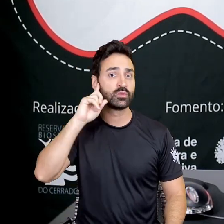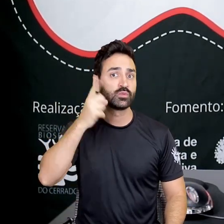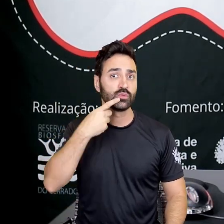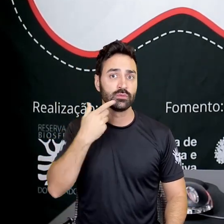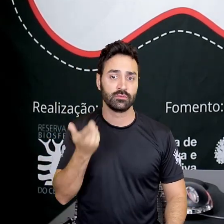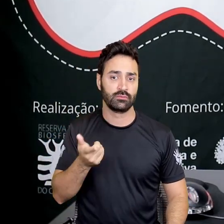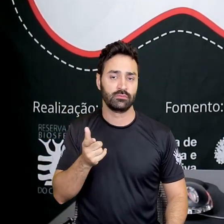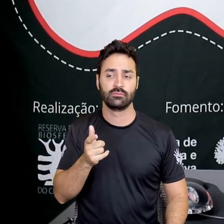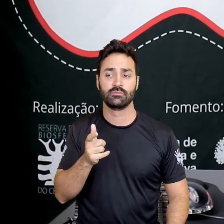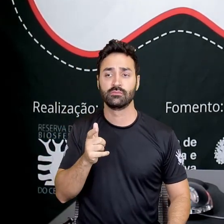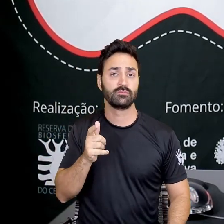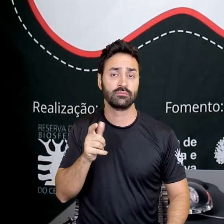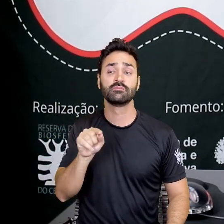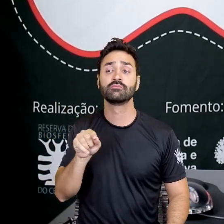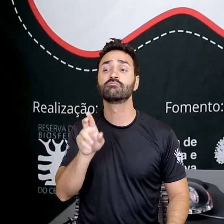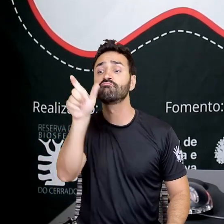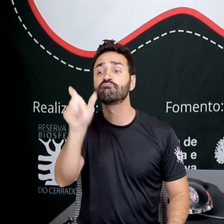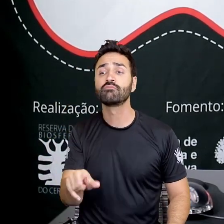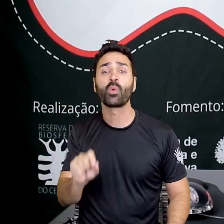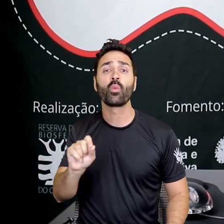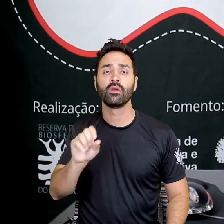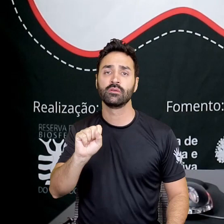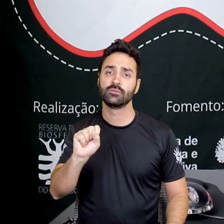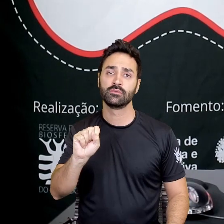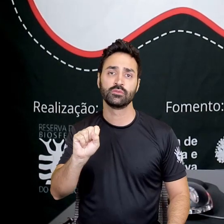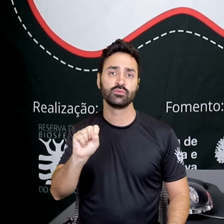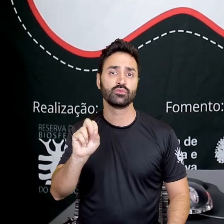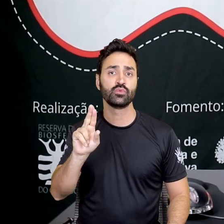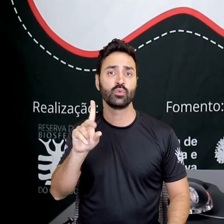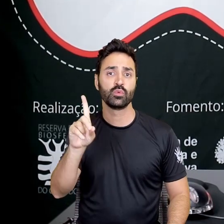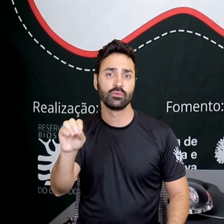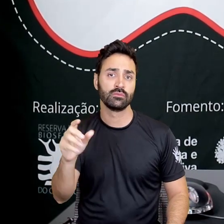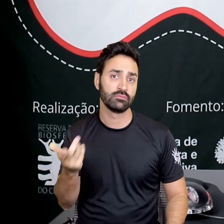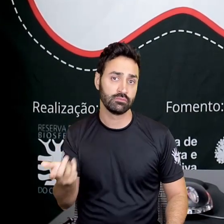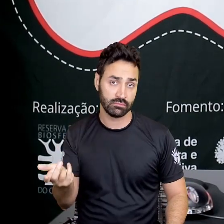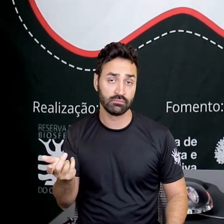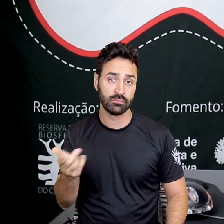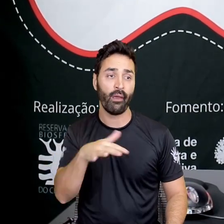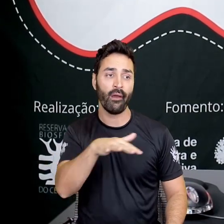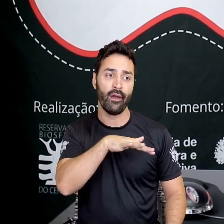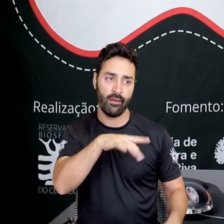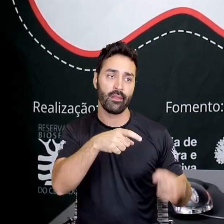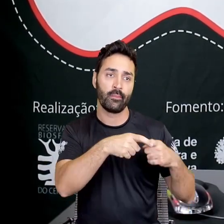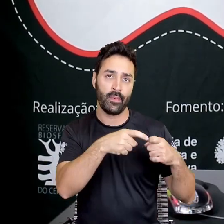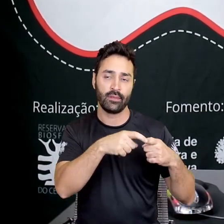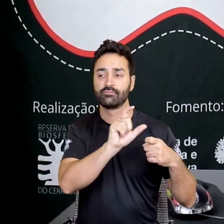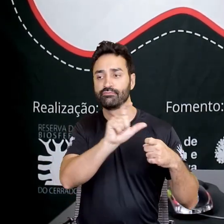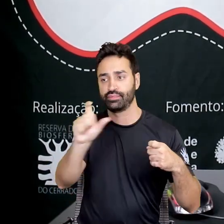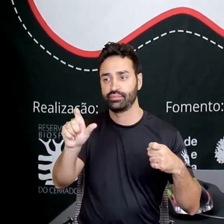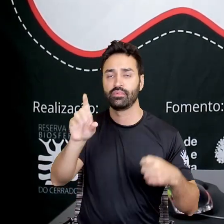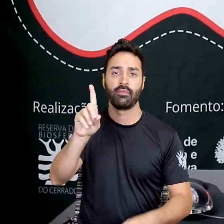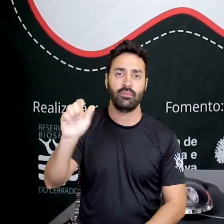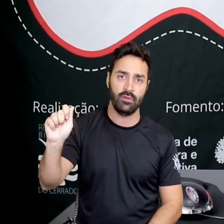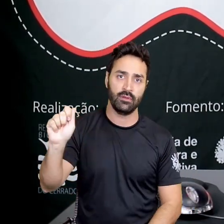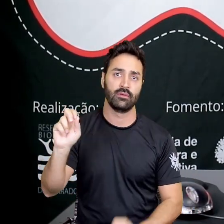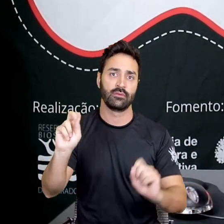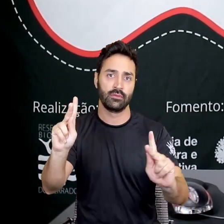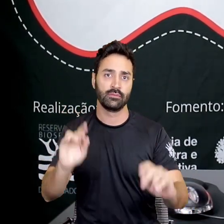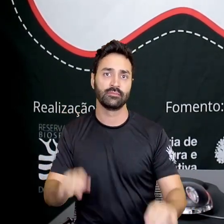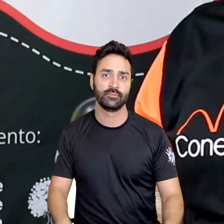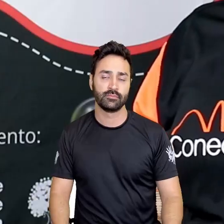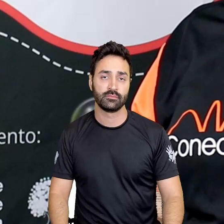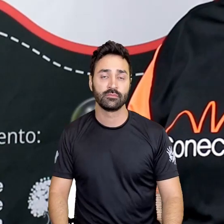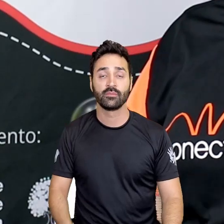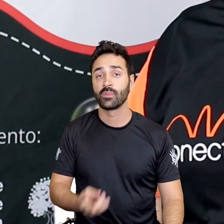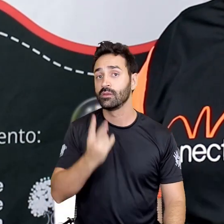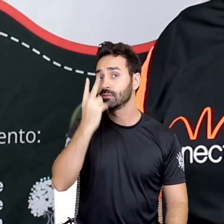que eu chame de surdo. Mas do ponto de vista clínico, ela é uma pessoa com deficiência auditiva. Um cego é uma